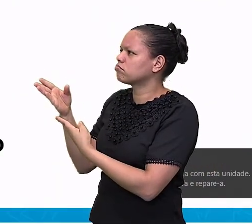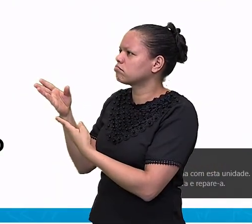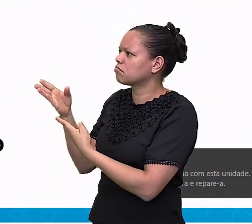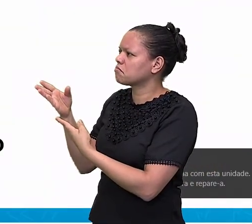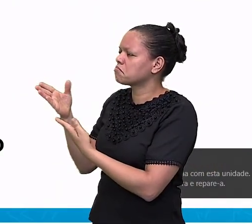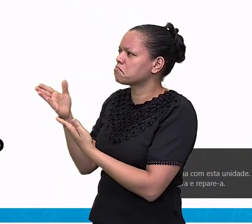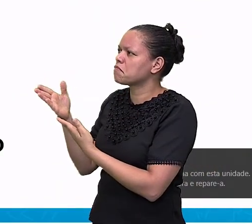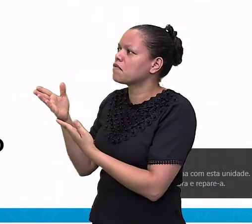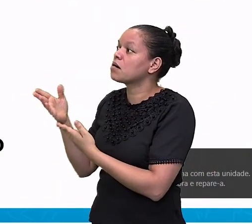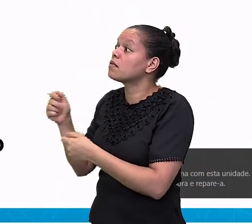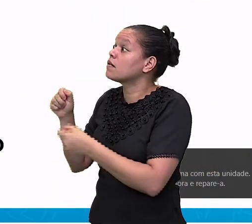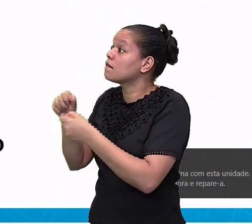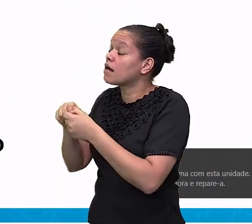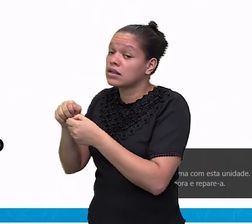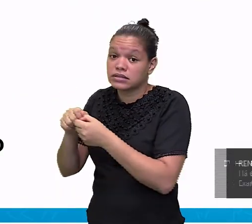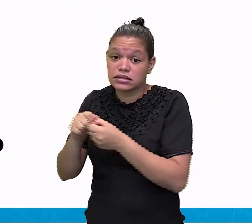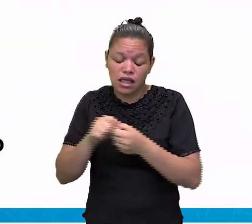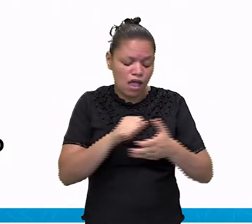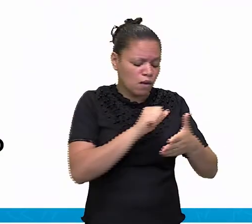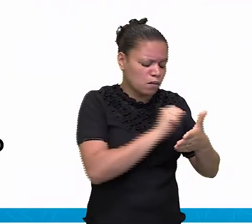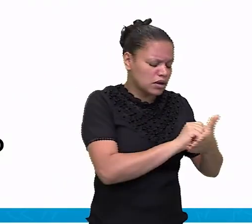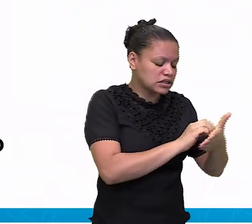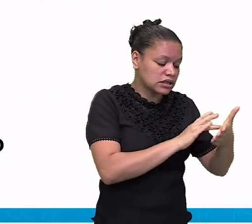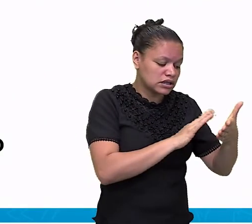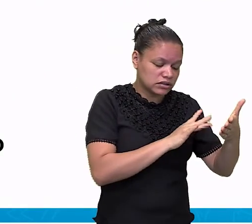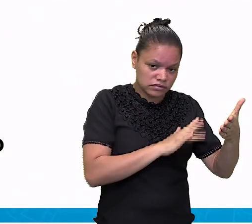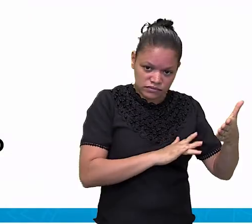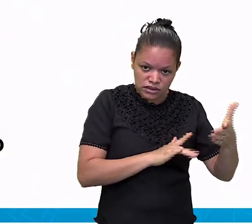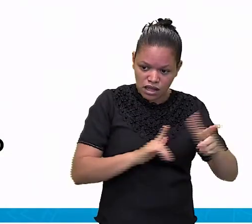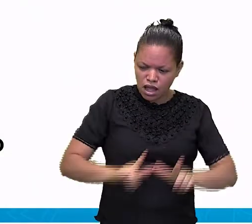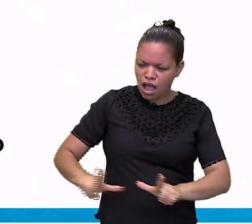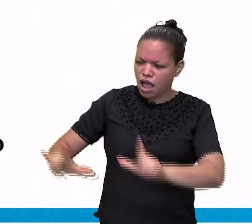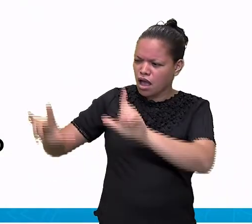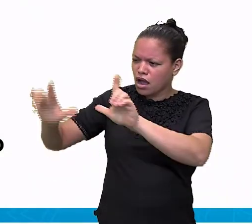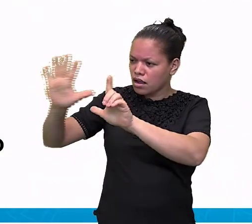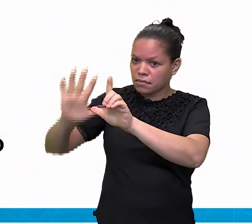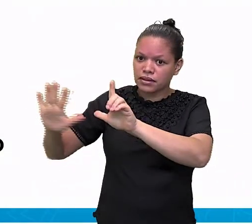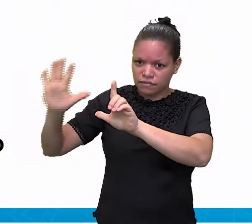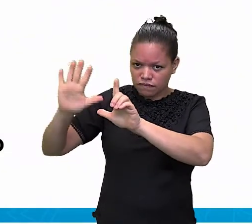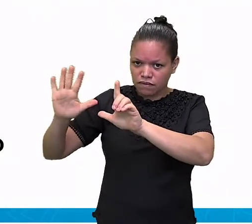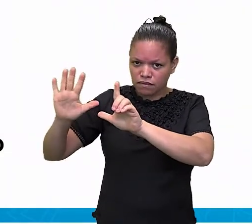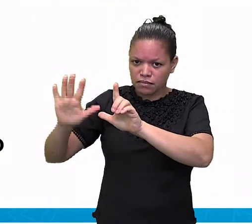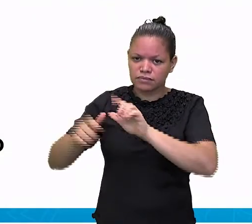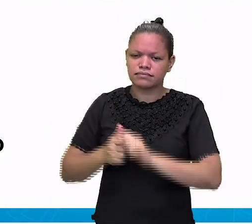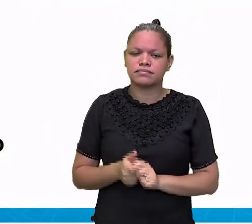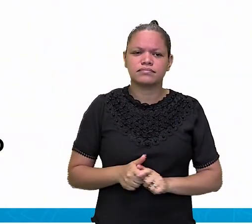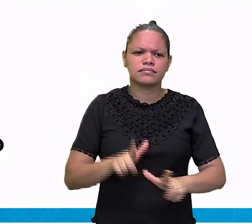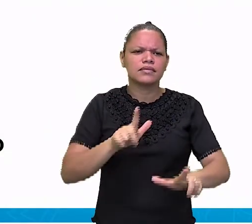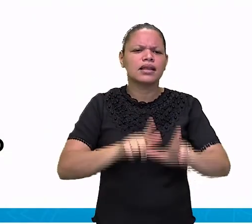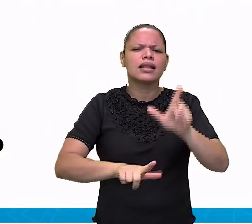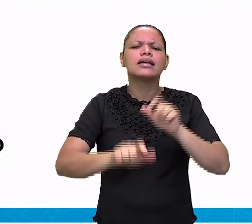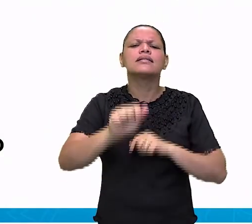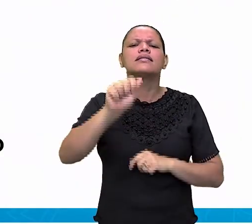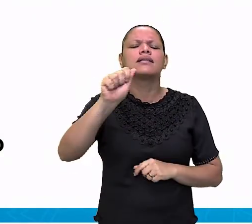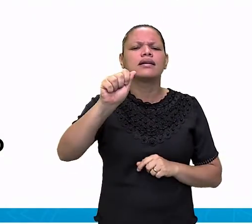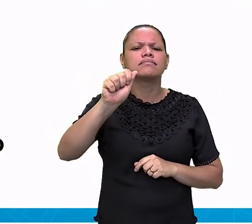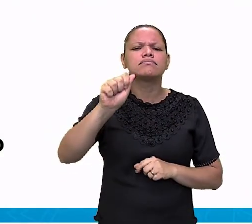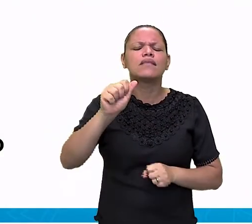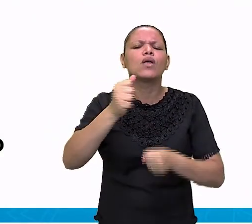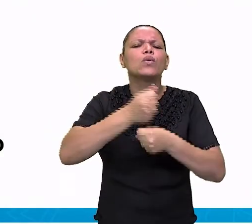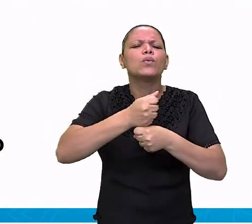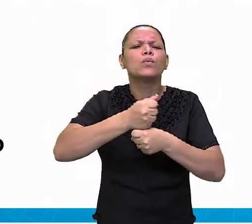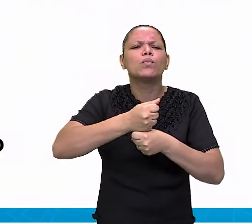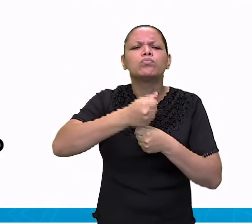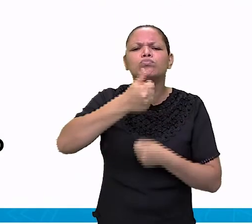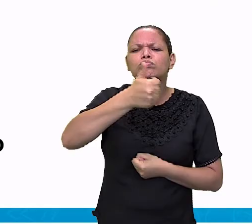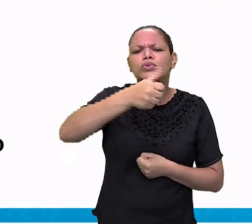então resolver algumas questões que vocês têm na plataforma. Letra A. Em 1950, a